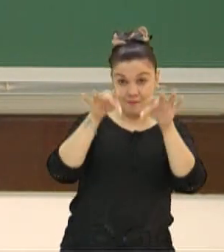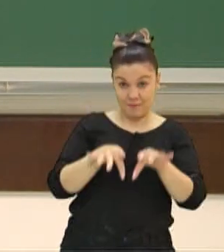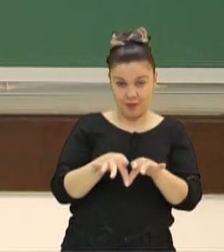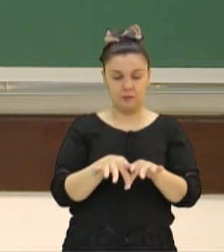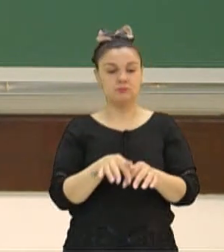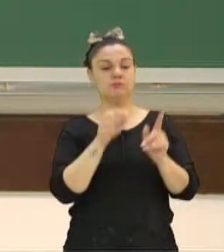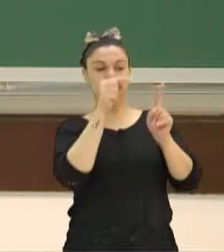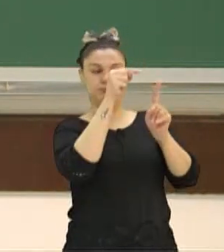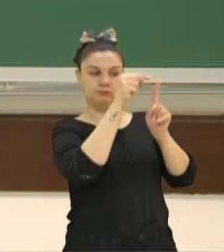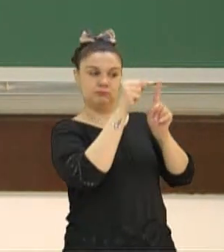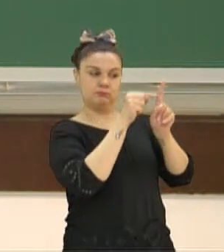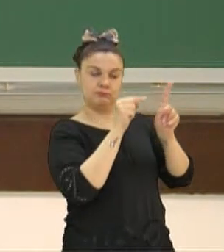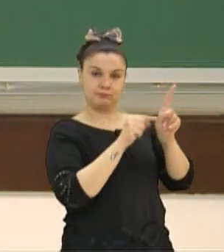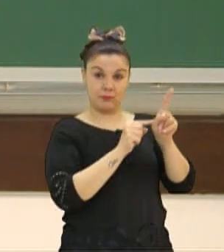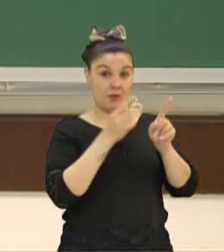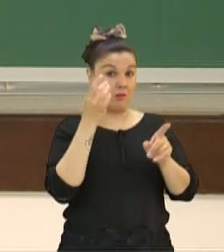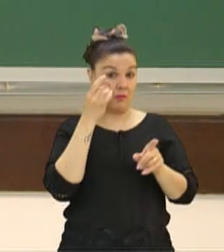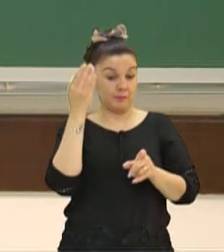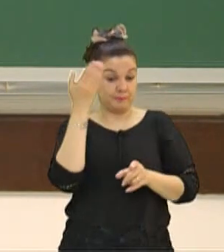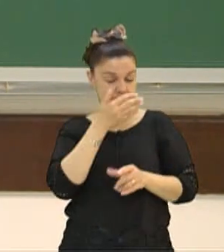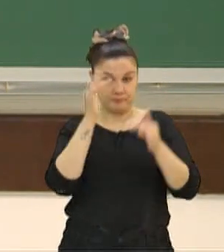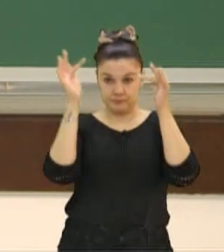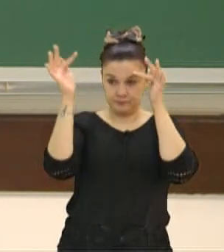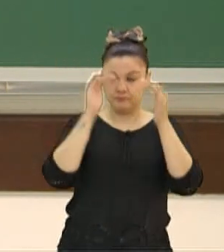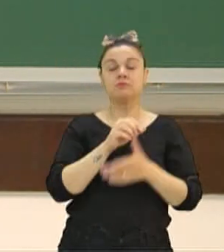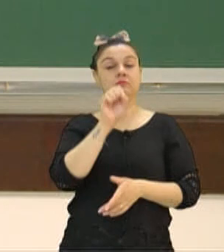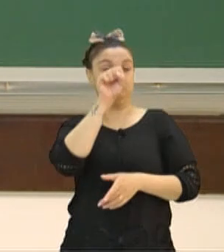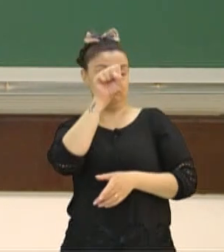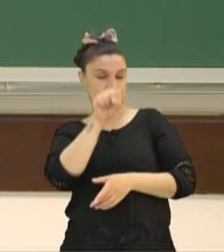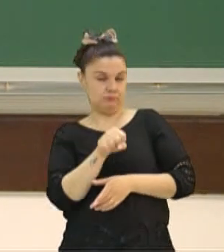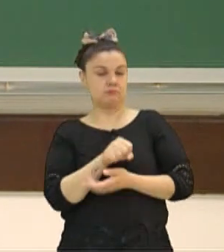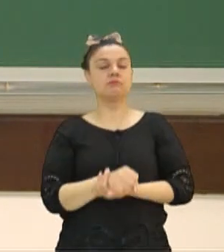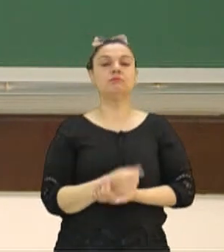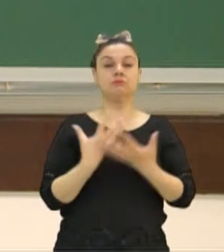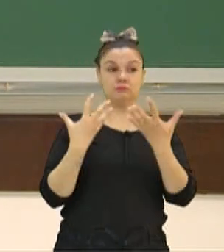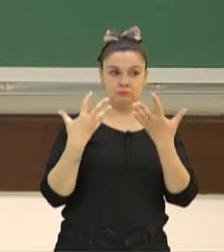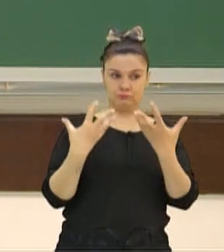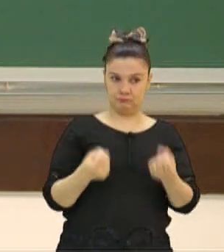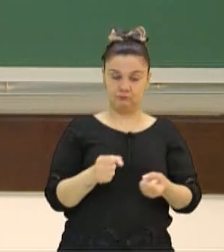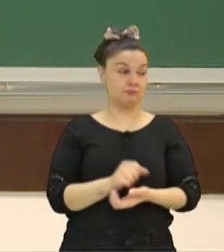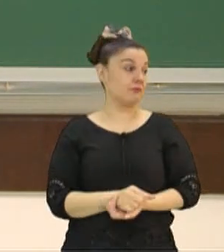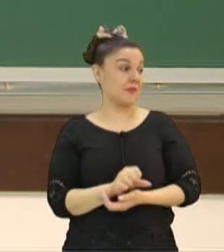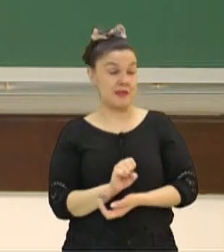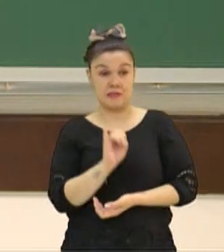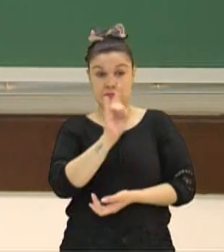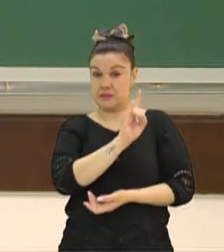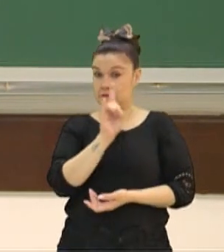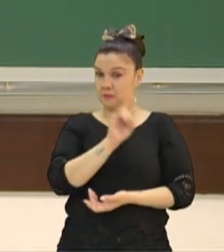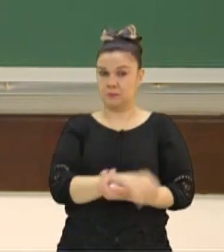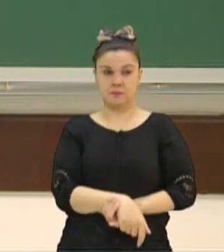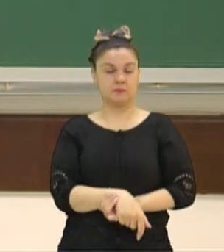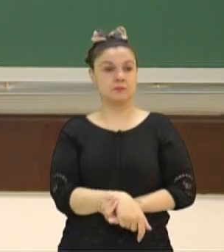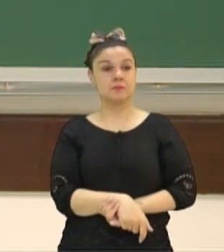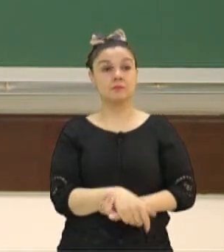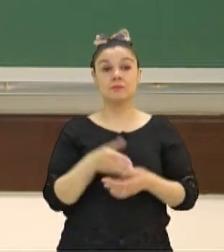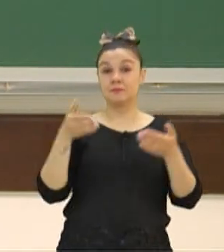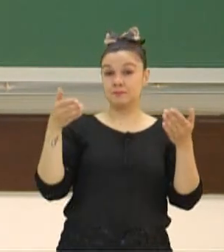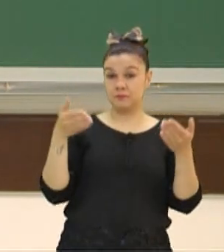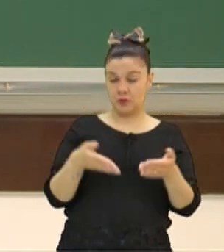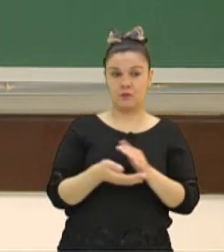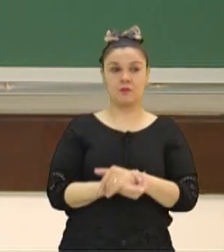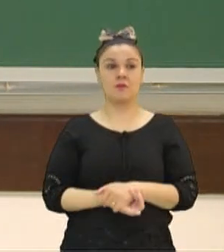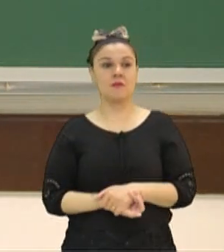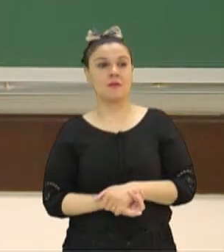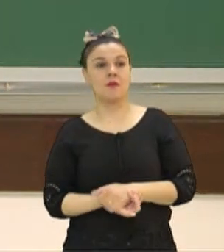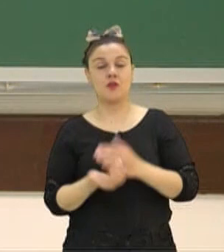aos pontos que ele determinou naquela teoria, aí sim a gente valida ela. Se não, não. E aí agora a gente